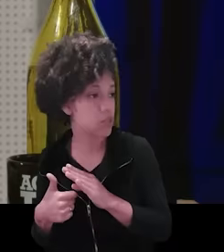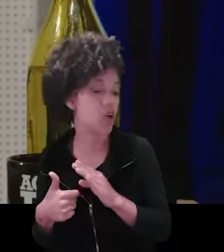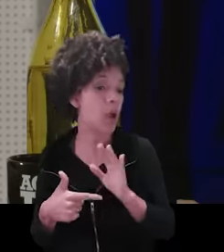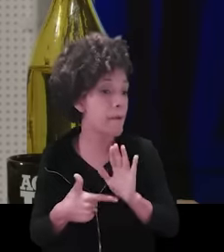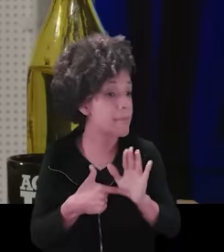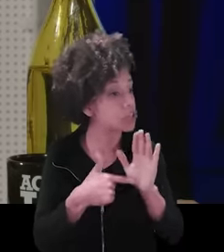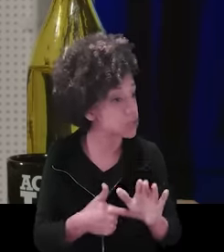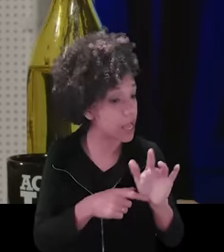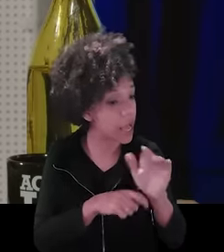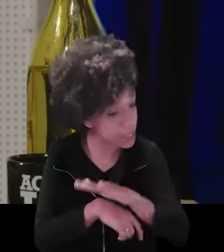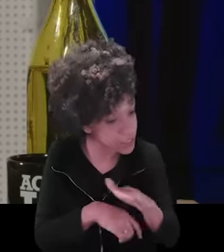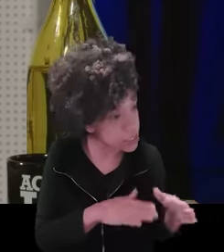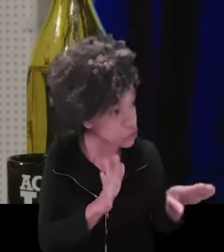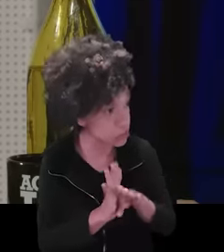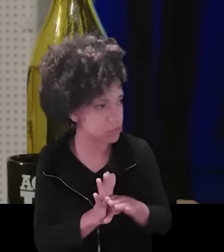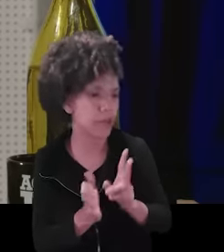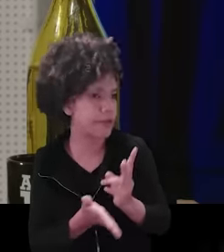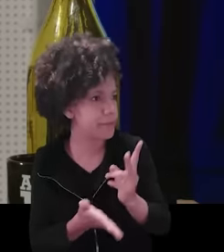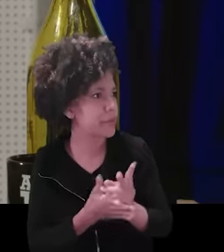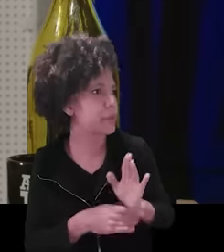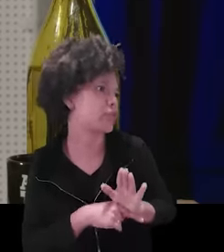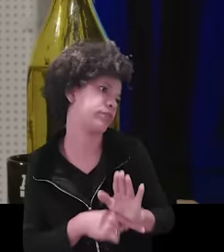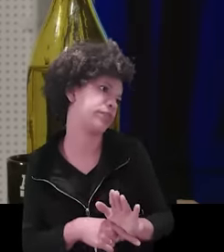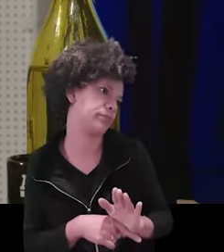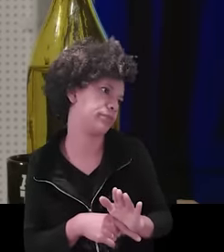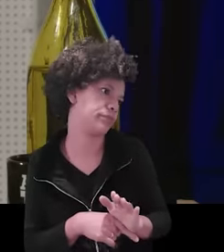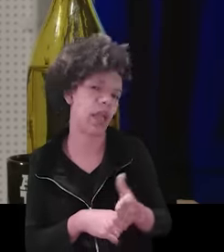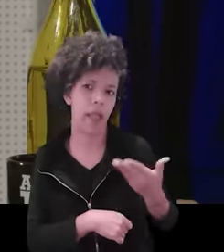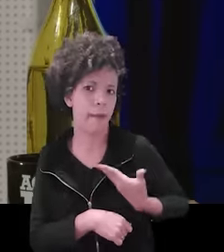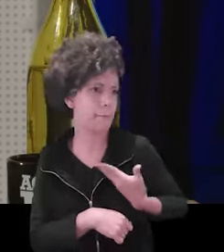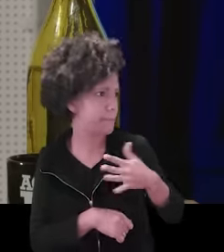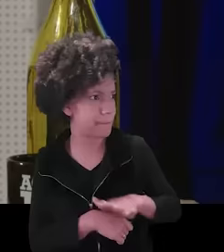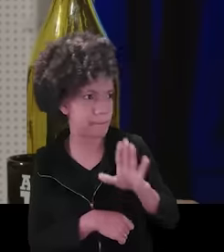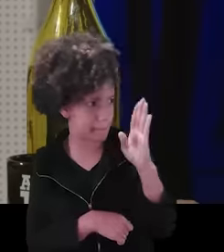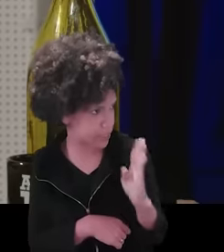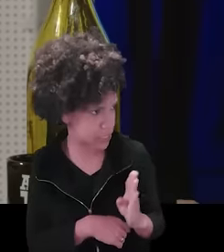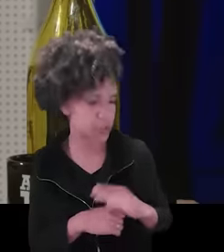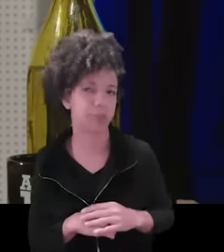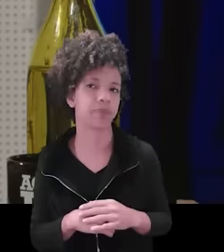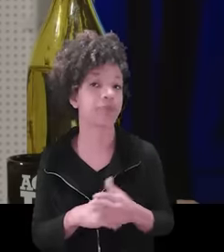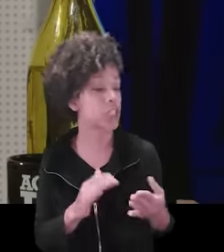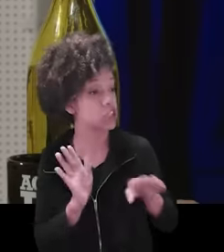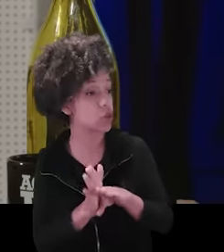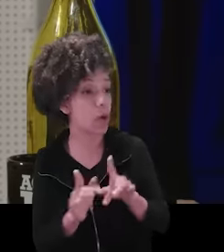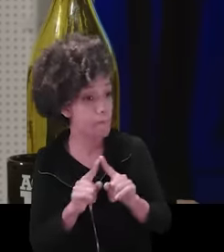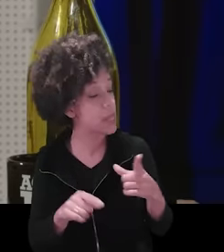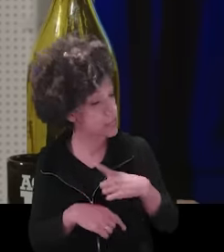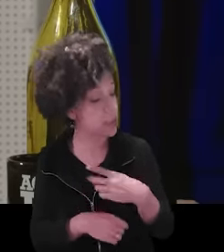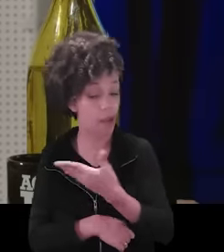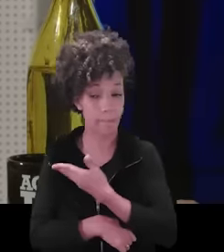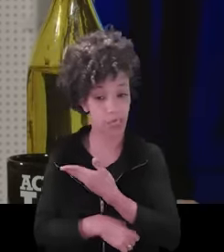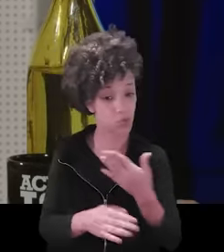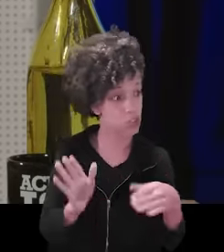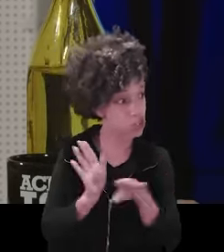brasileiro para ajudar as crianças estão chegando então meu filho sempre tal ajudando os amigos dele a maioria assim é brasileiro que acabou de